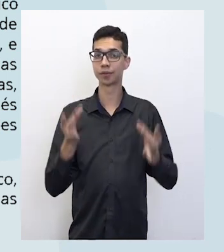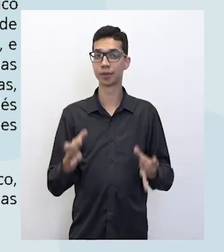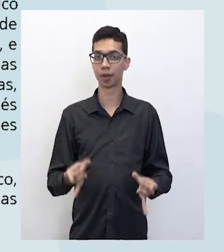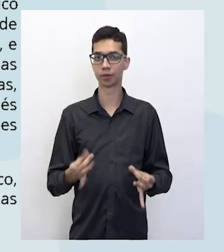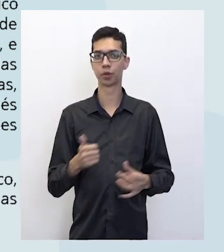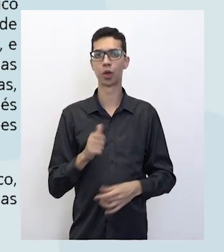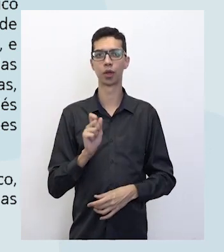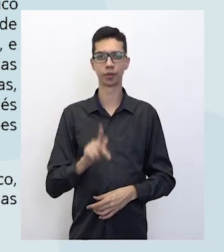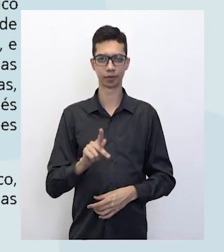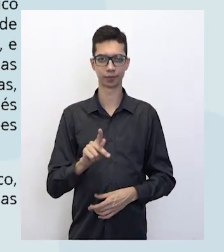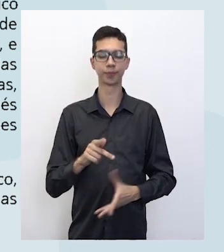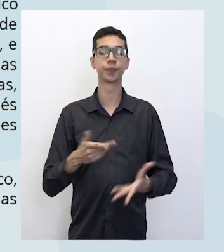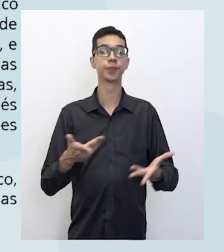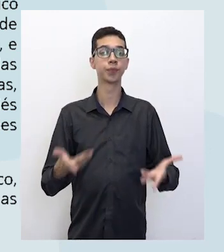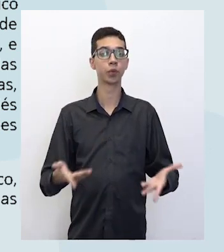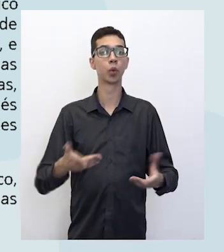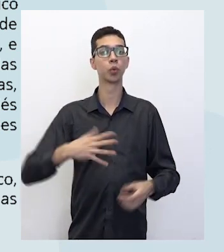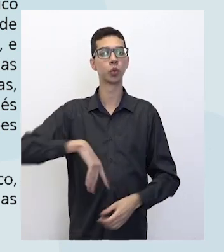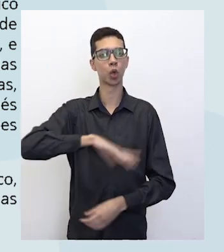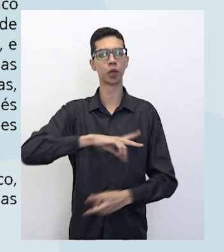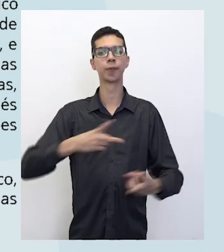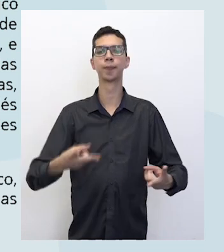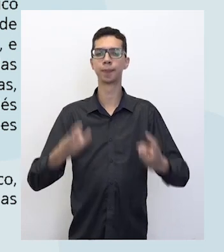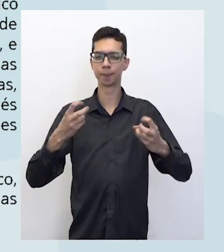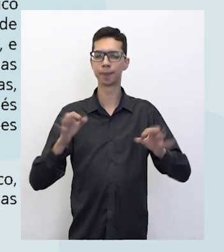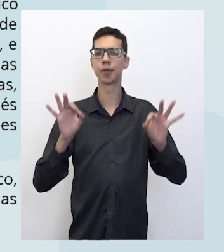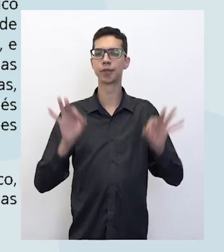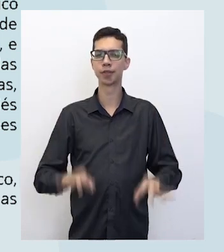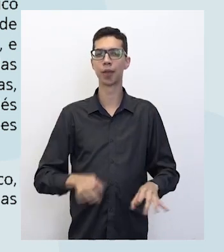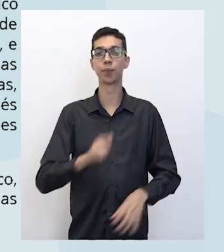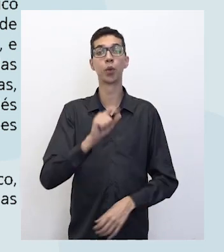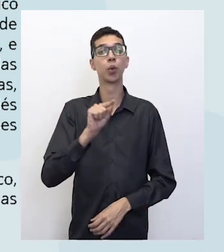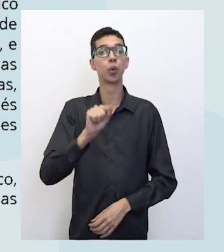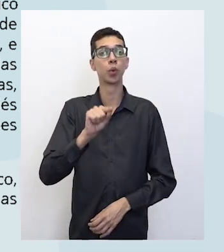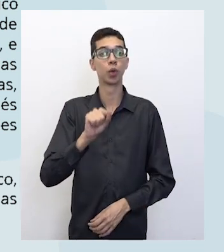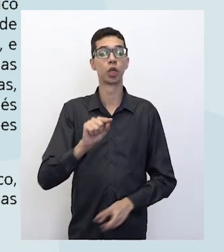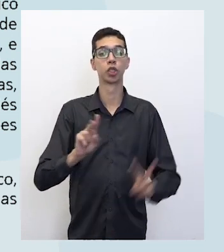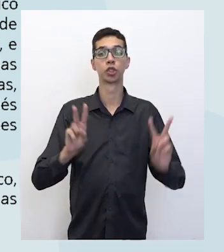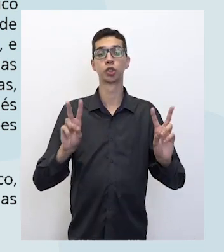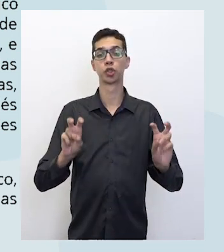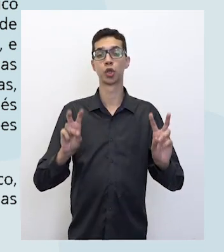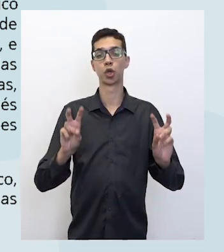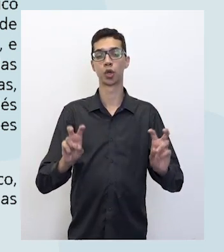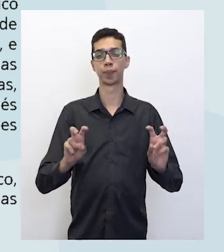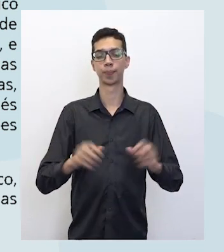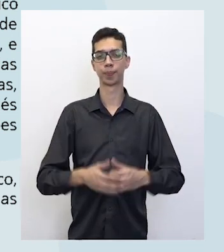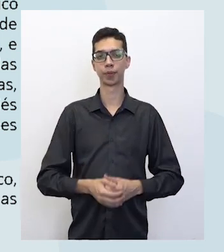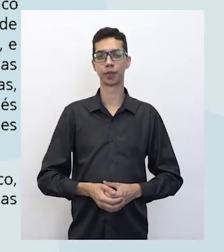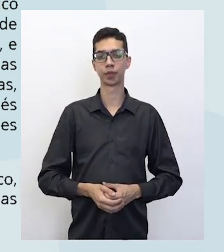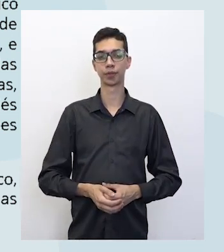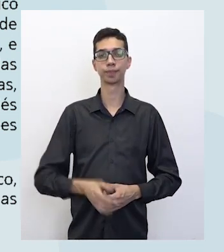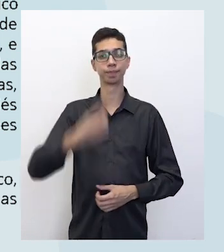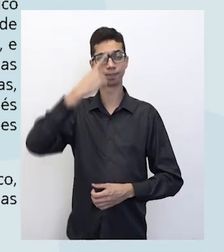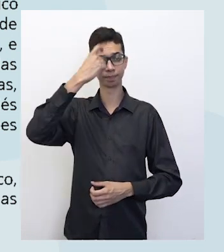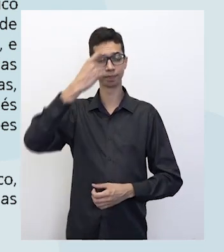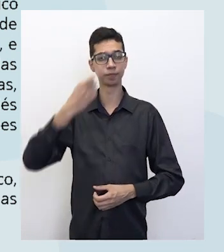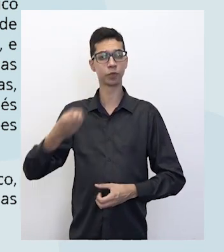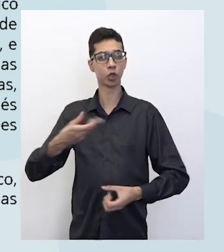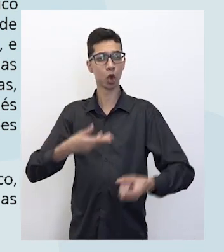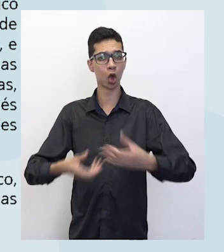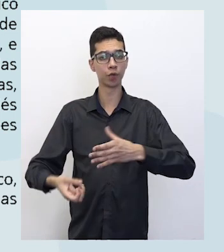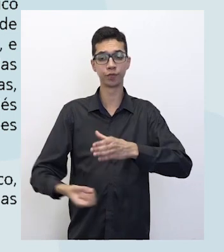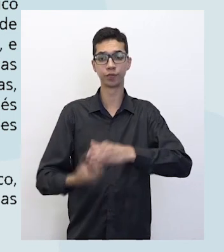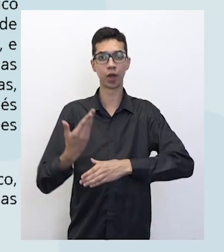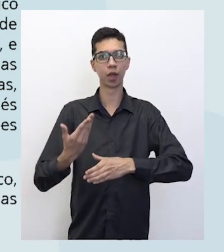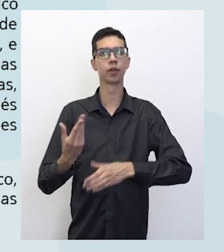detrás. Então, a gente vê ainda essa questão vanguardista, ou seja, trazer inovação mesmo. Então, uso